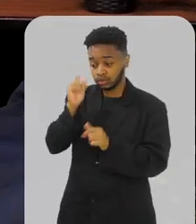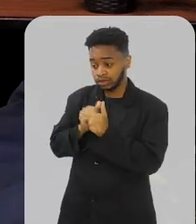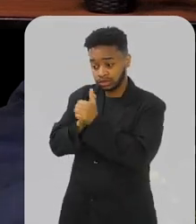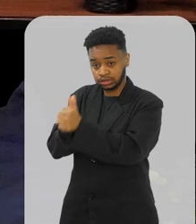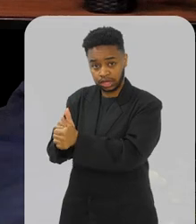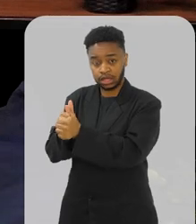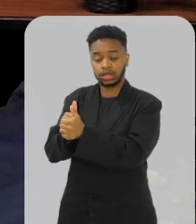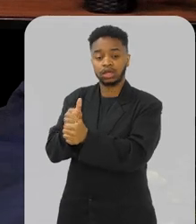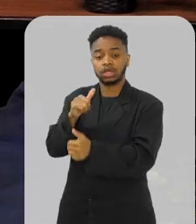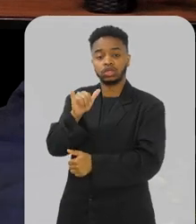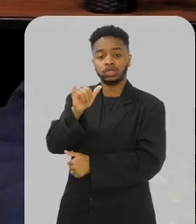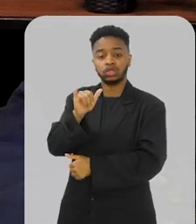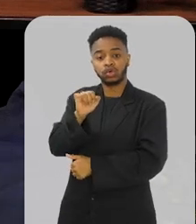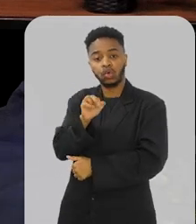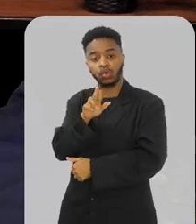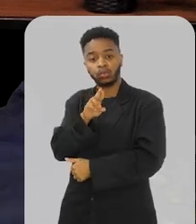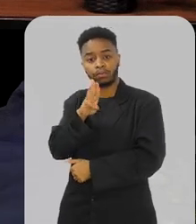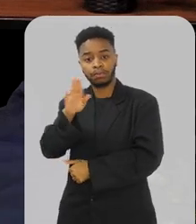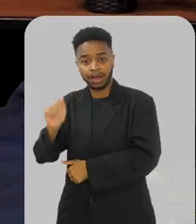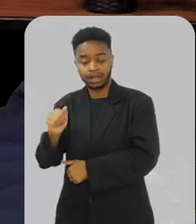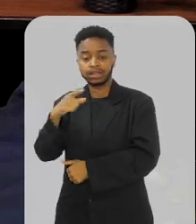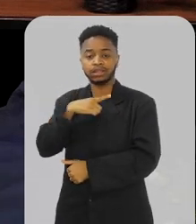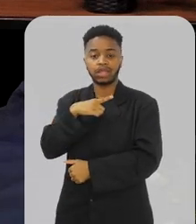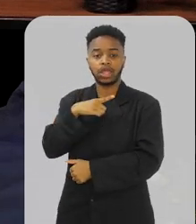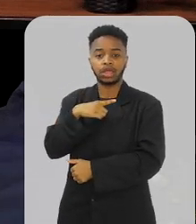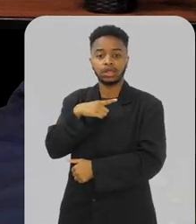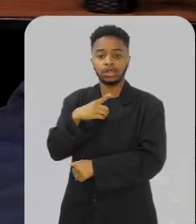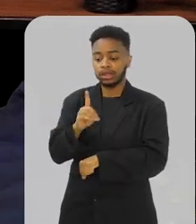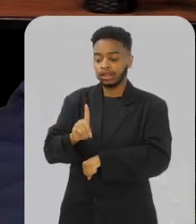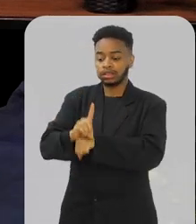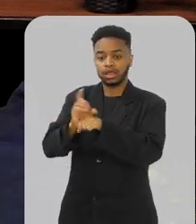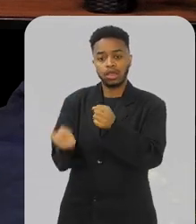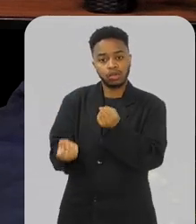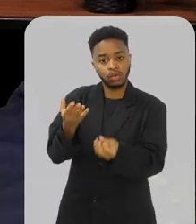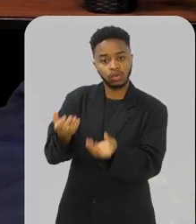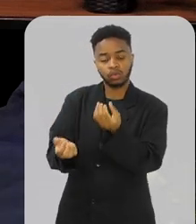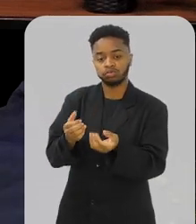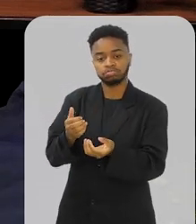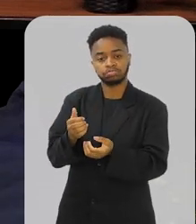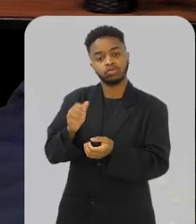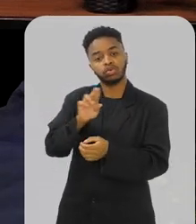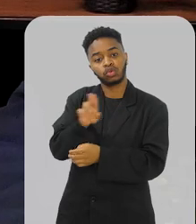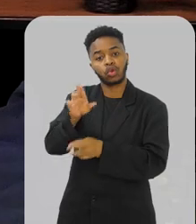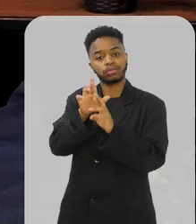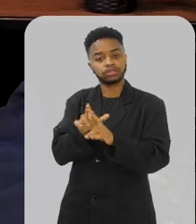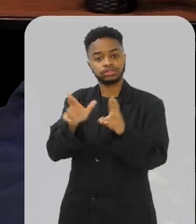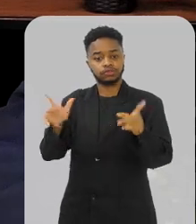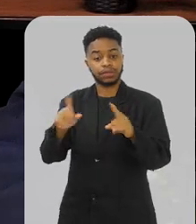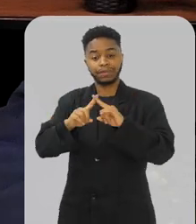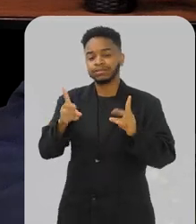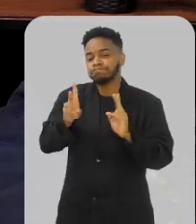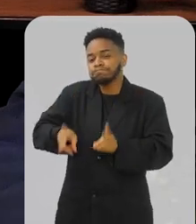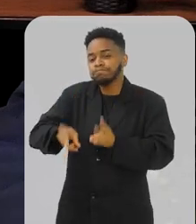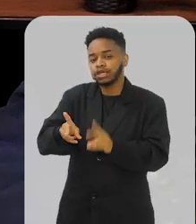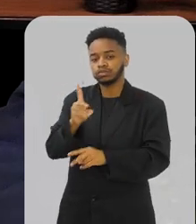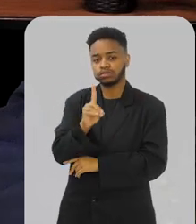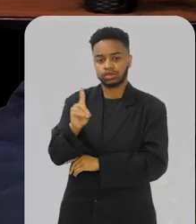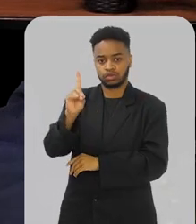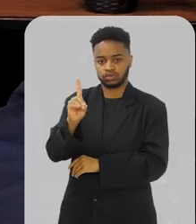sou bantófila, para quem é iorubano é Olodumare, Olorum, não deixou de ser Deus.